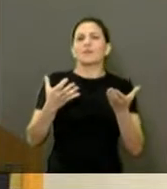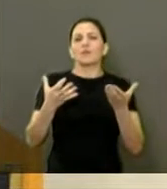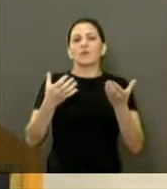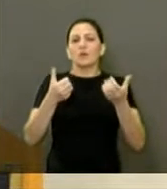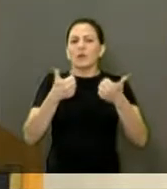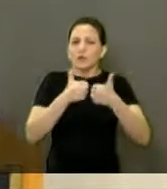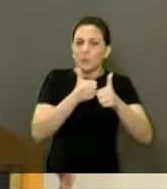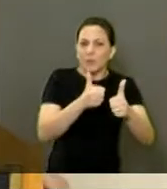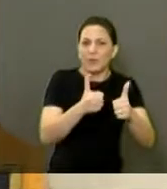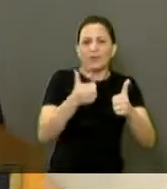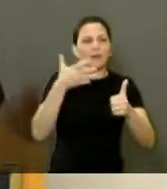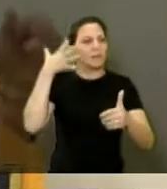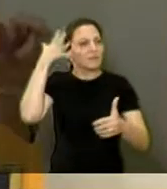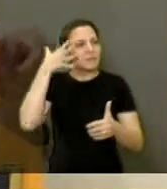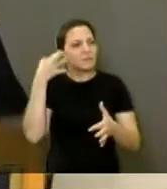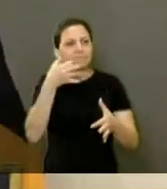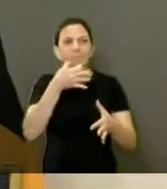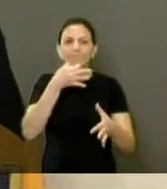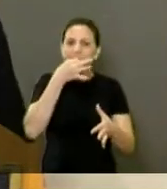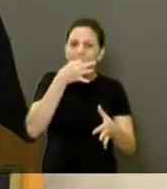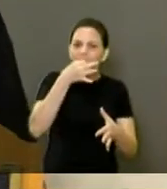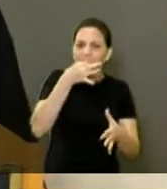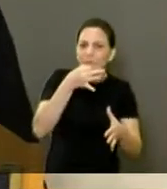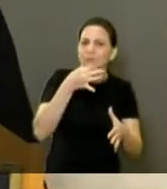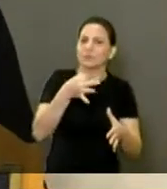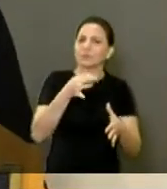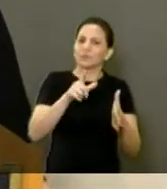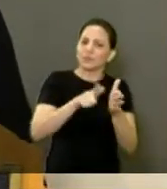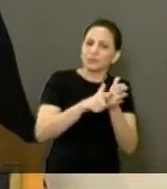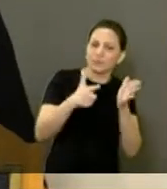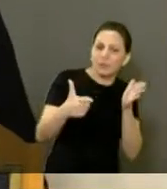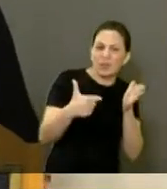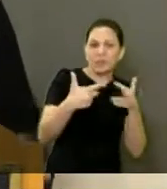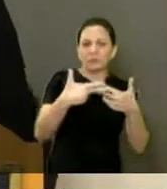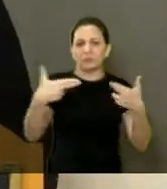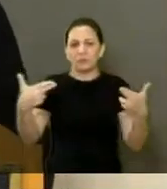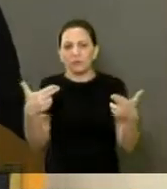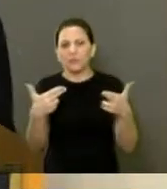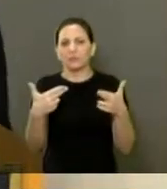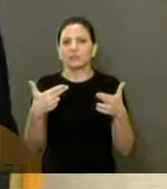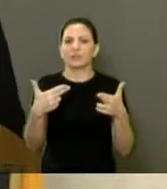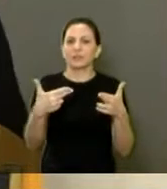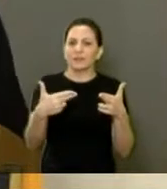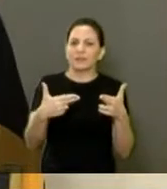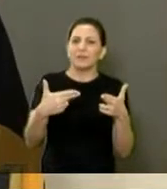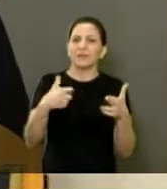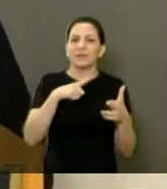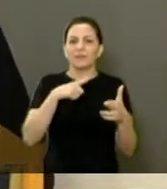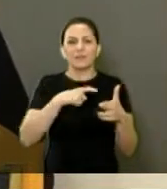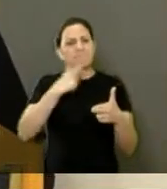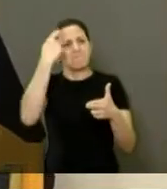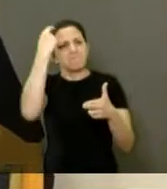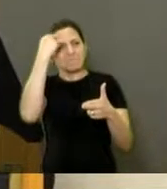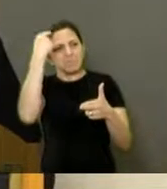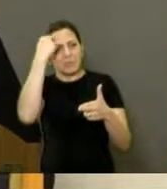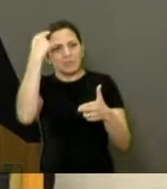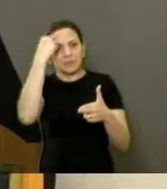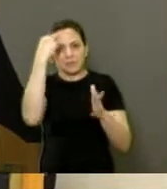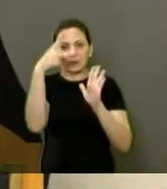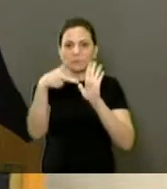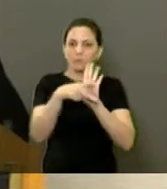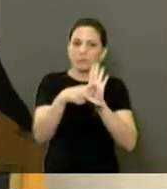declarações todas sobre esse movimento e de ler o que está nos jornais nesses últimos dias, que não é pouca reflexão que está colocada